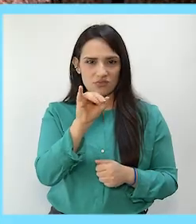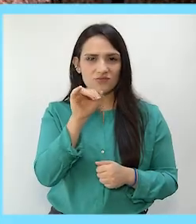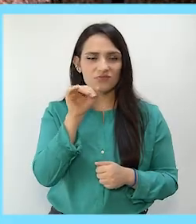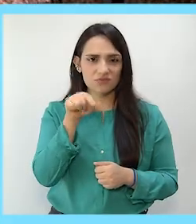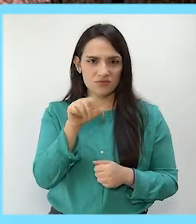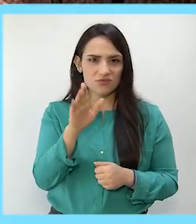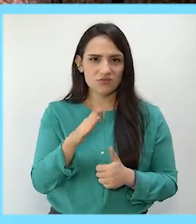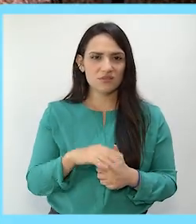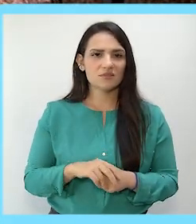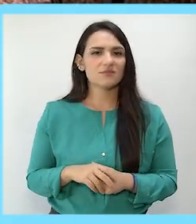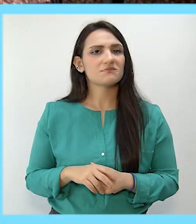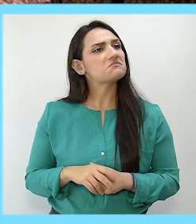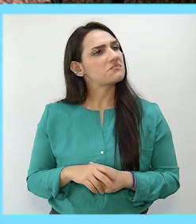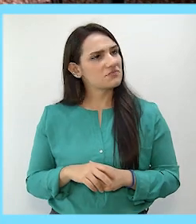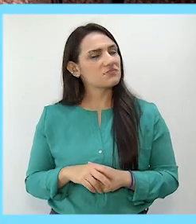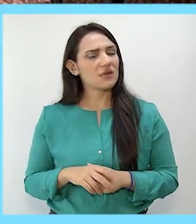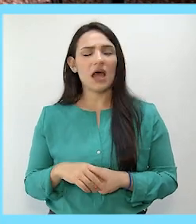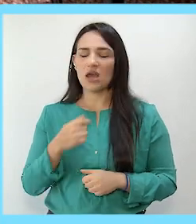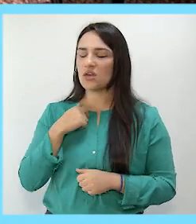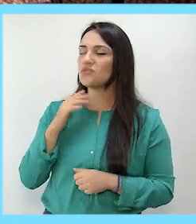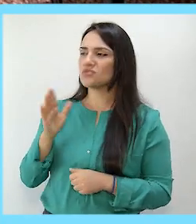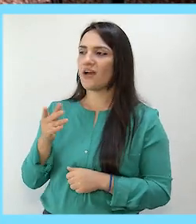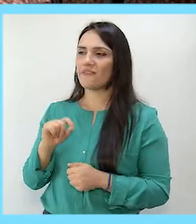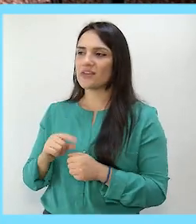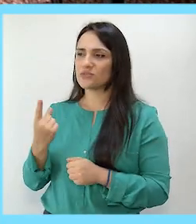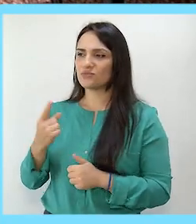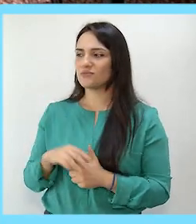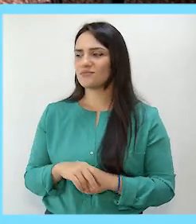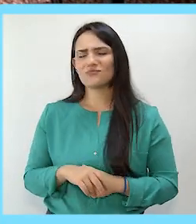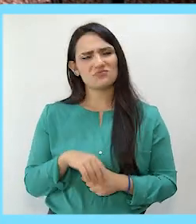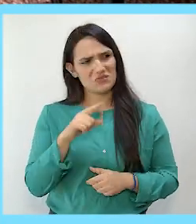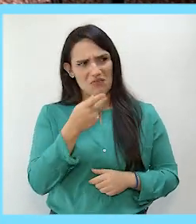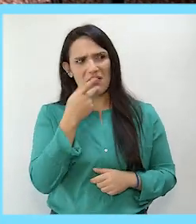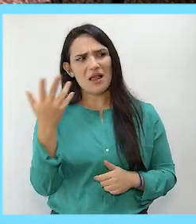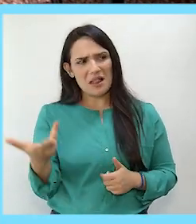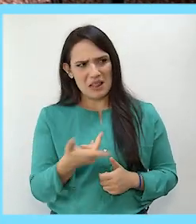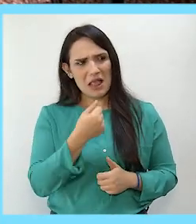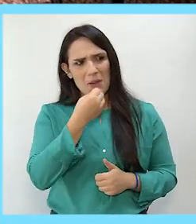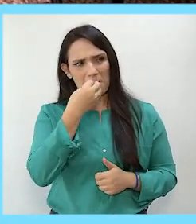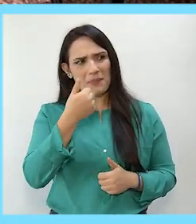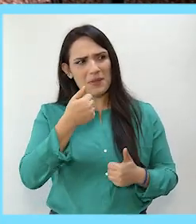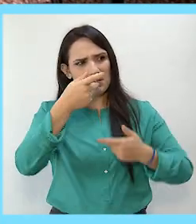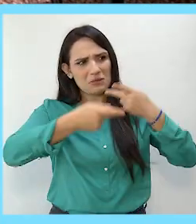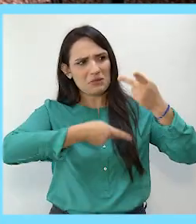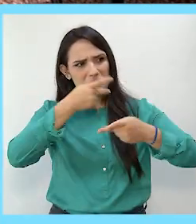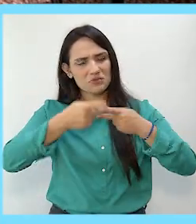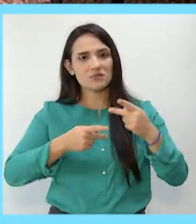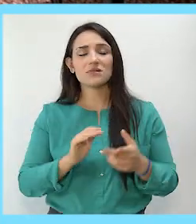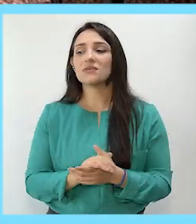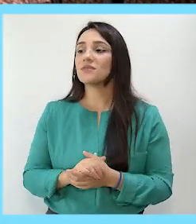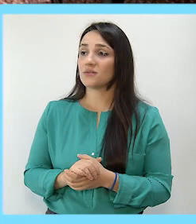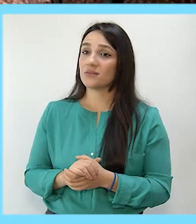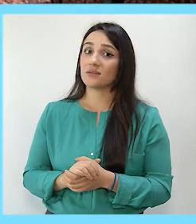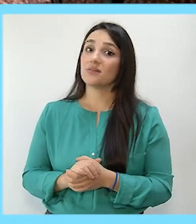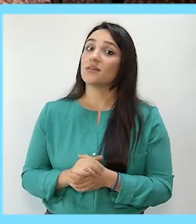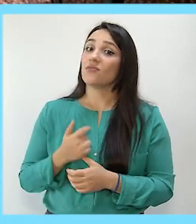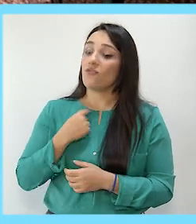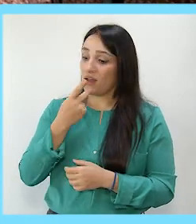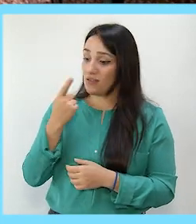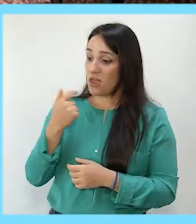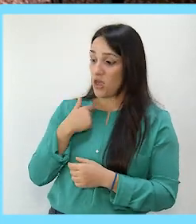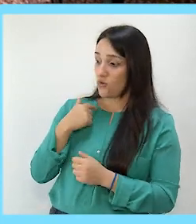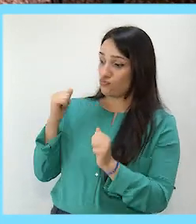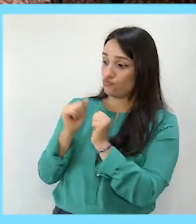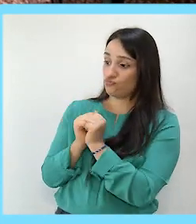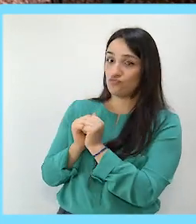um. Porque a senhora fala bem, tem uma voz muito... Eu fico imaginando a senhora no júri... Fizemos um. Eu falo fizemos